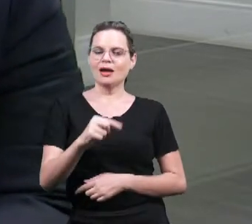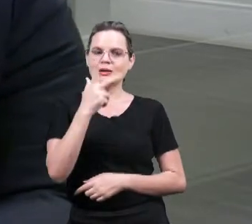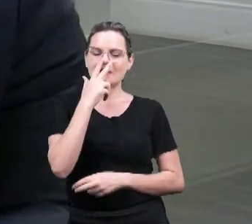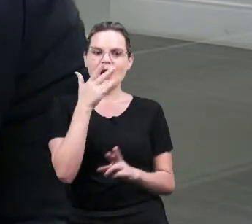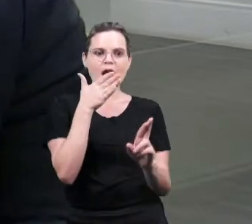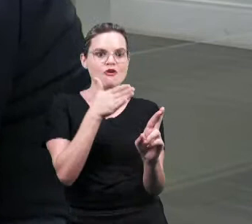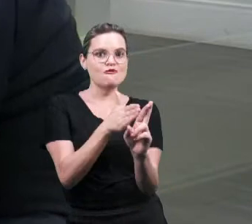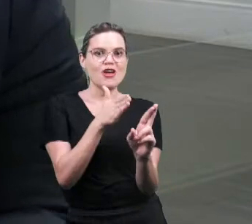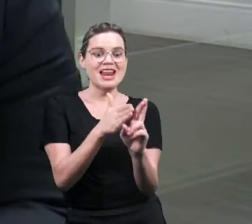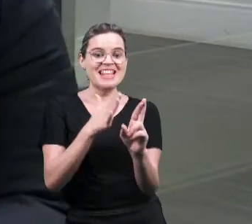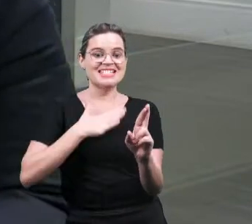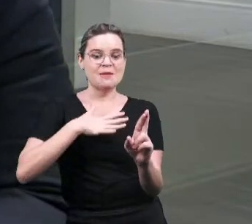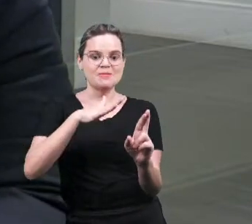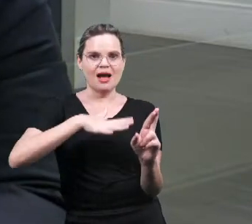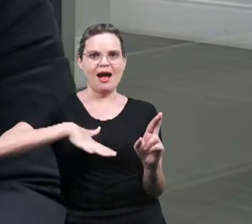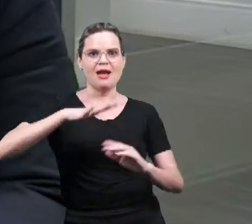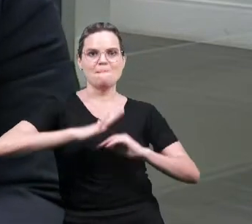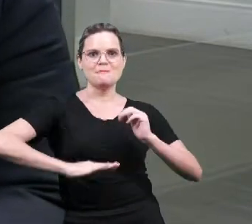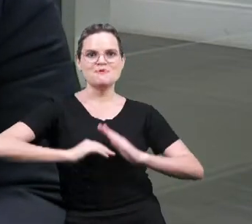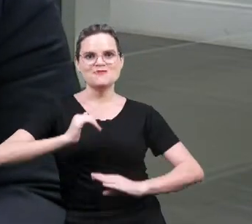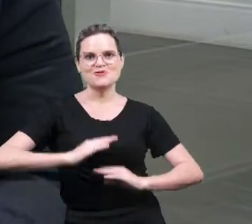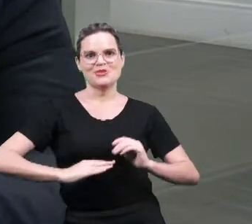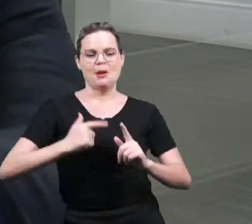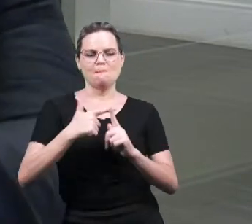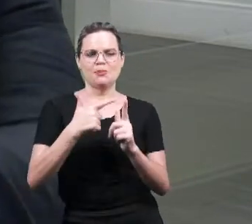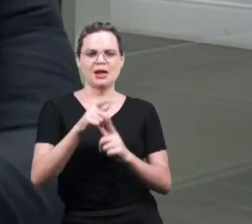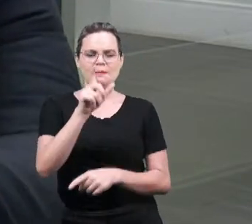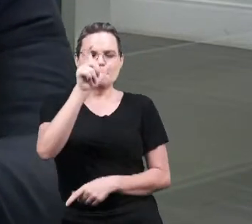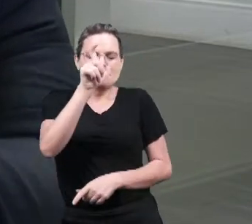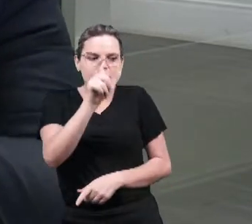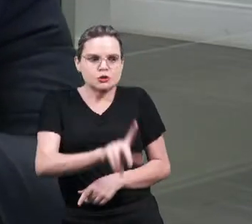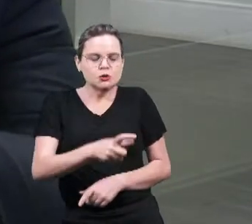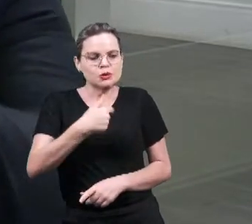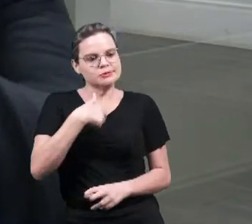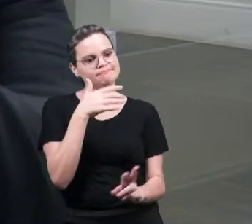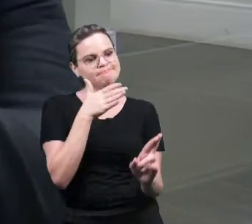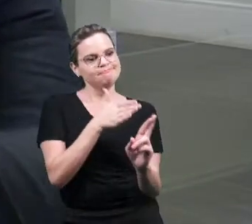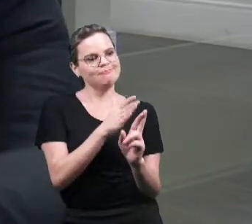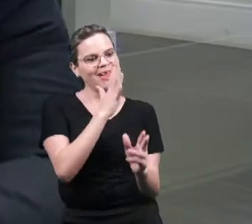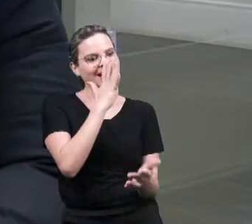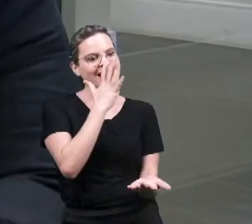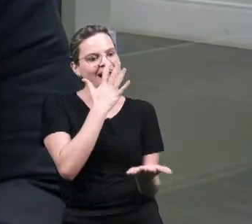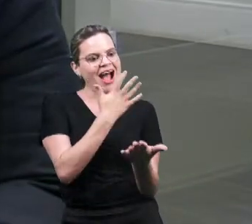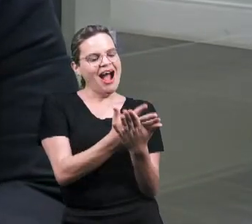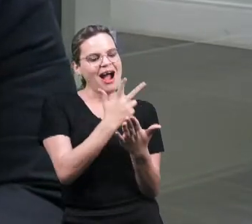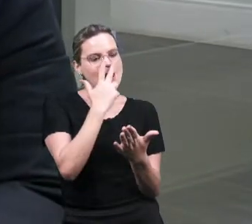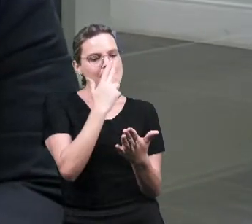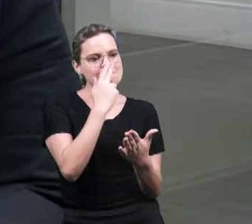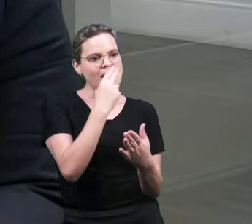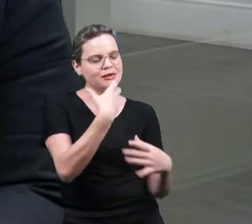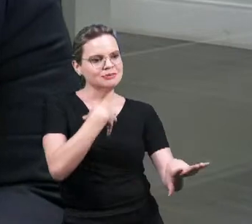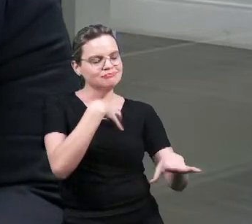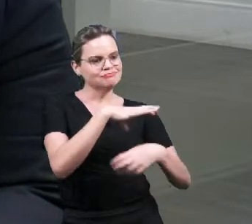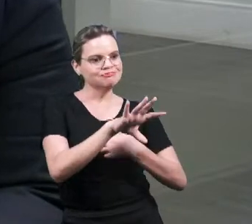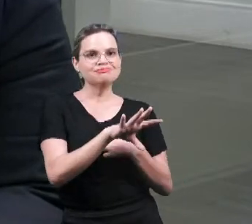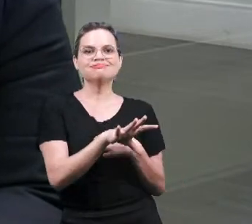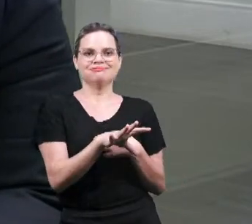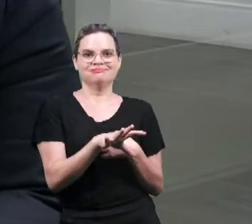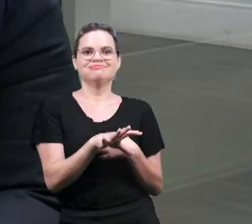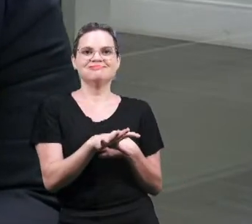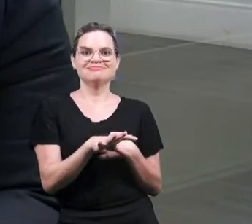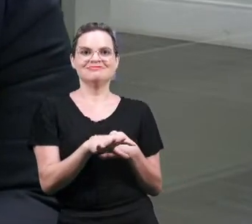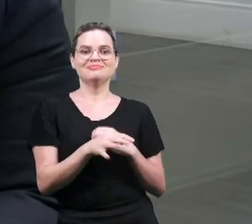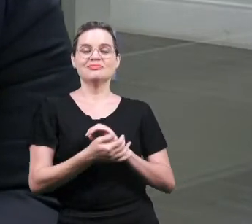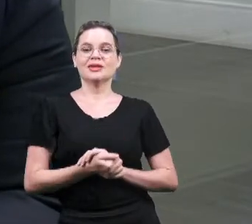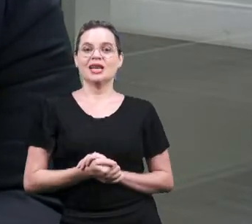referência, né, na sua área profissional, pessoas que eram referências para nós, nos inspiravam de uma certa maneira. E muitas